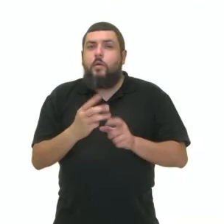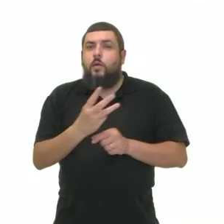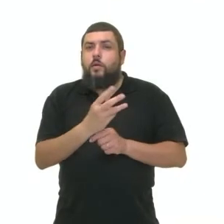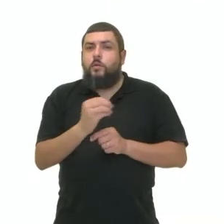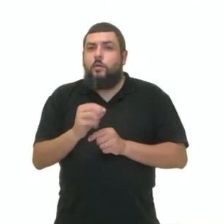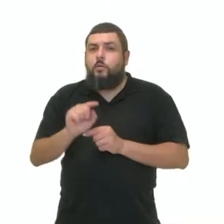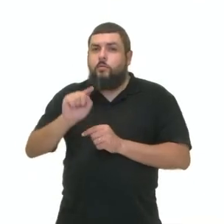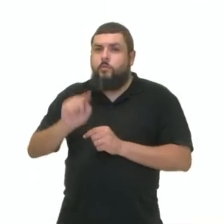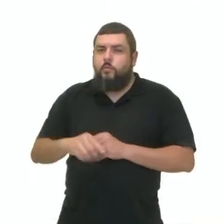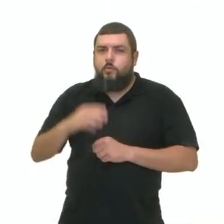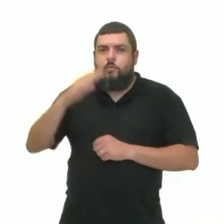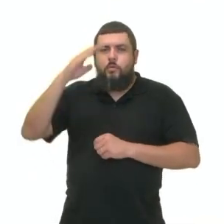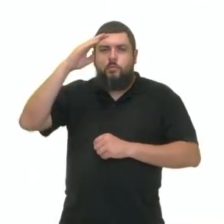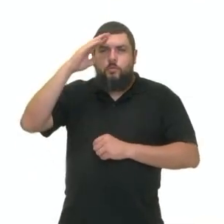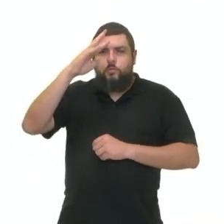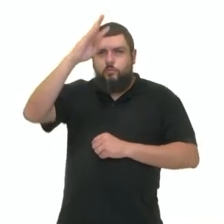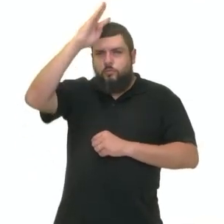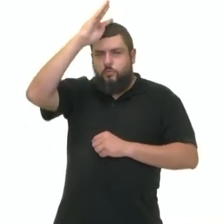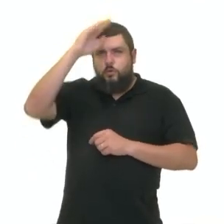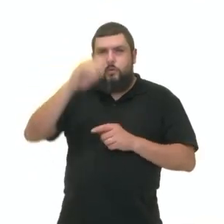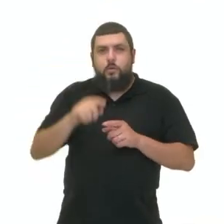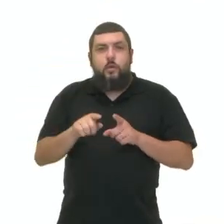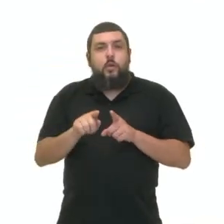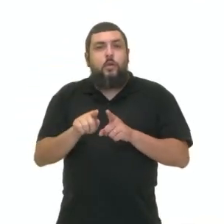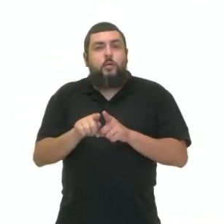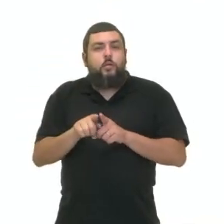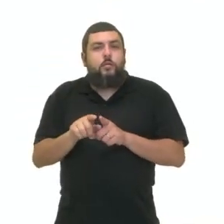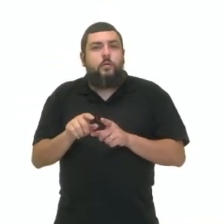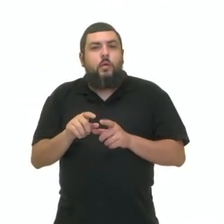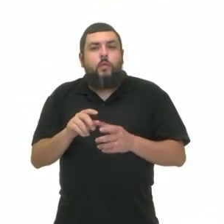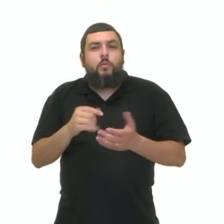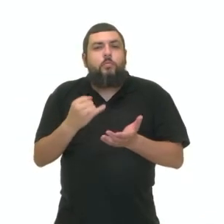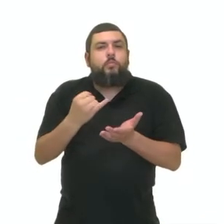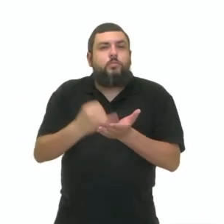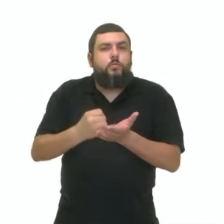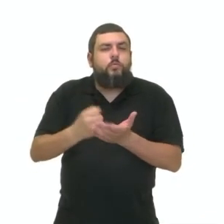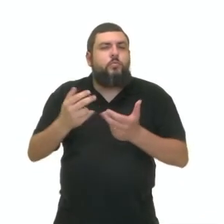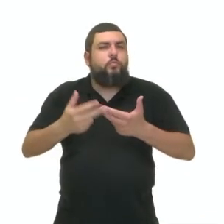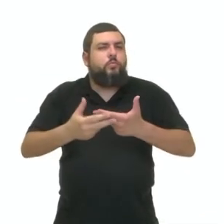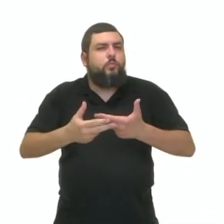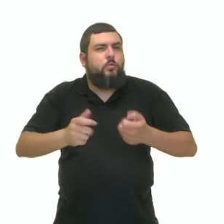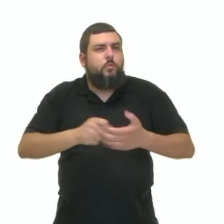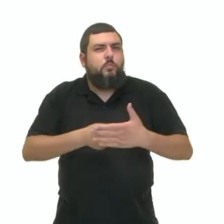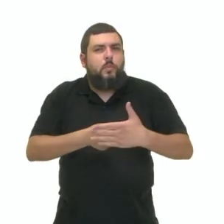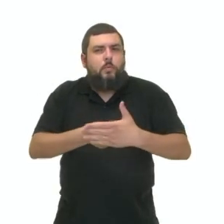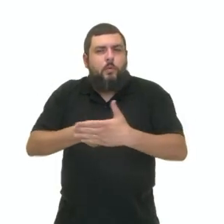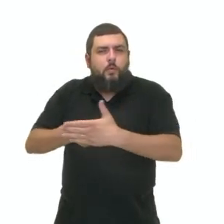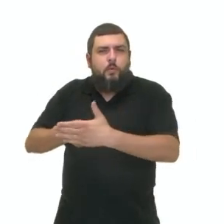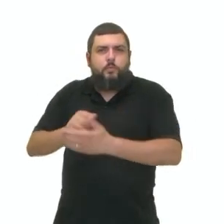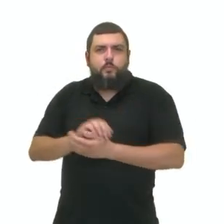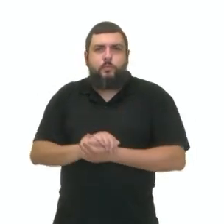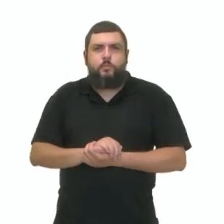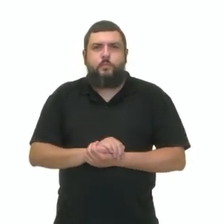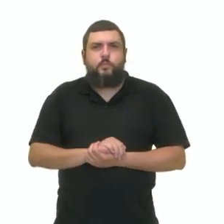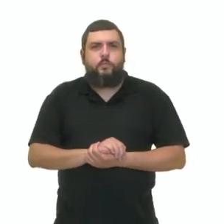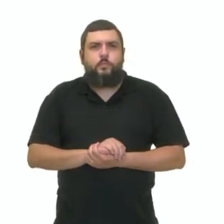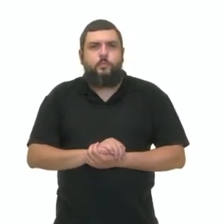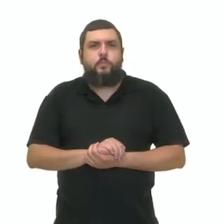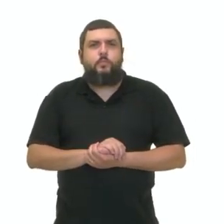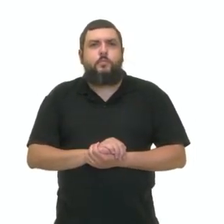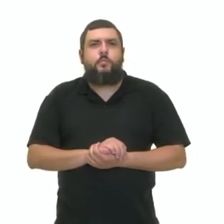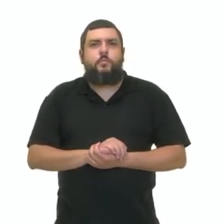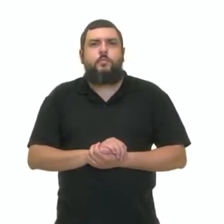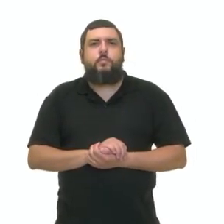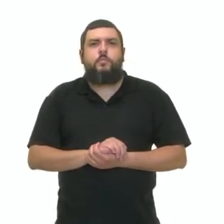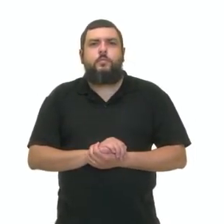ordem pública, a cobrança de impostos, enquanto o exército protegia suas fronteiras. Trago um tema, uma construção que chama